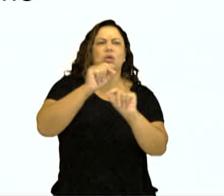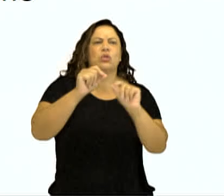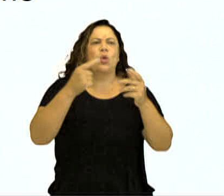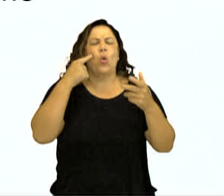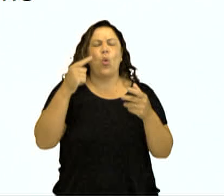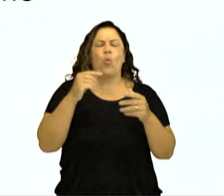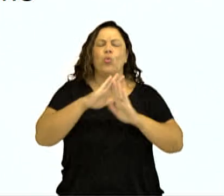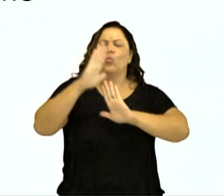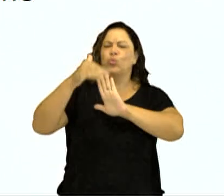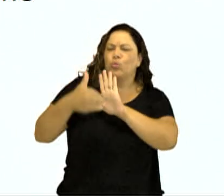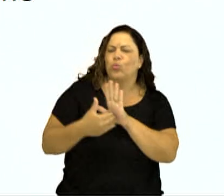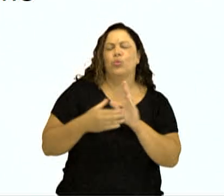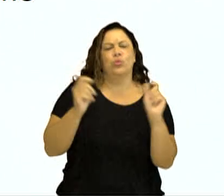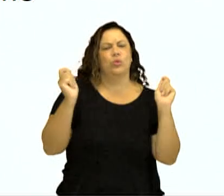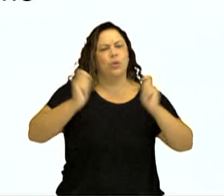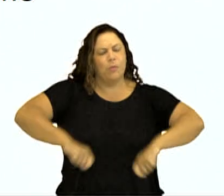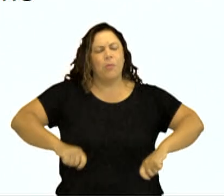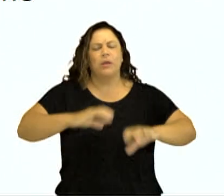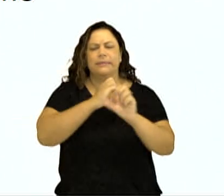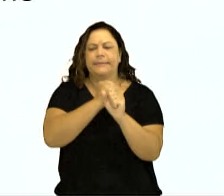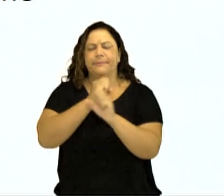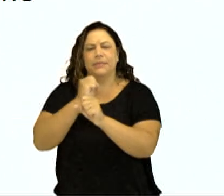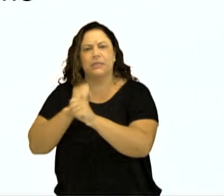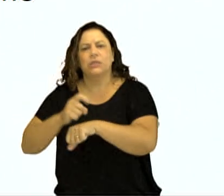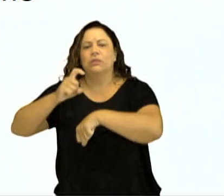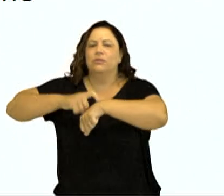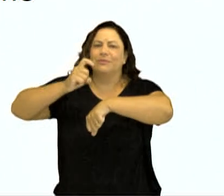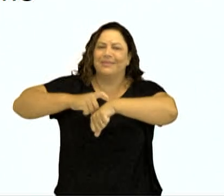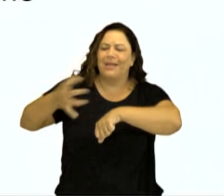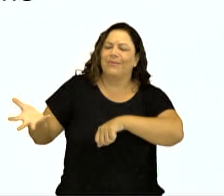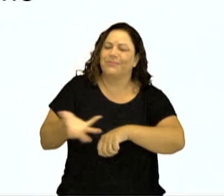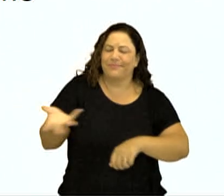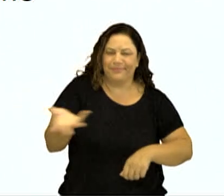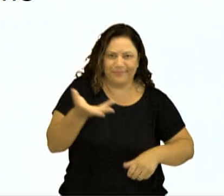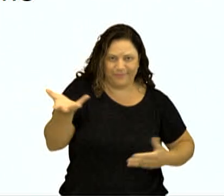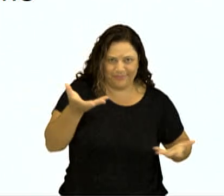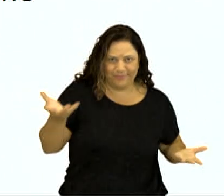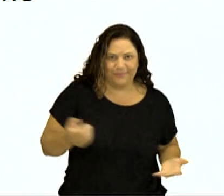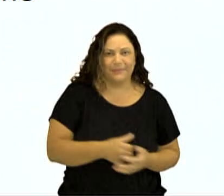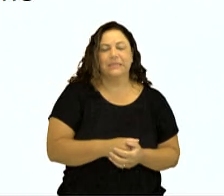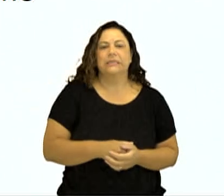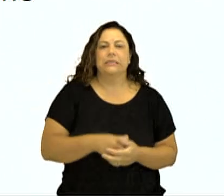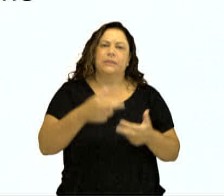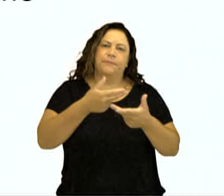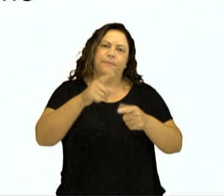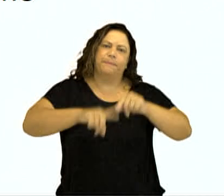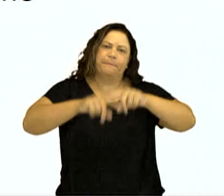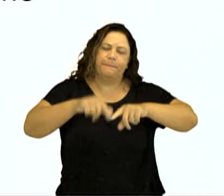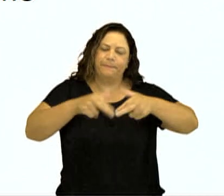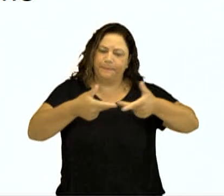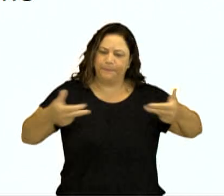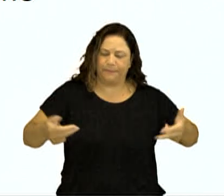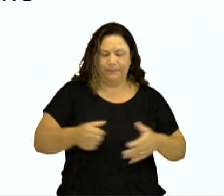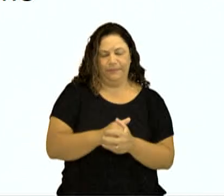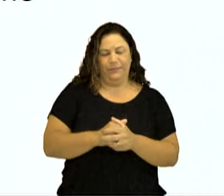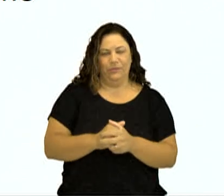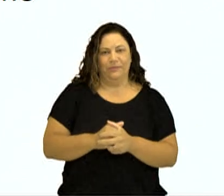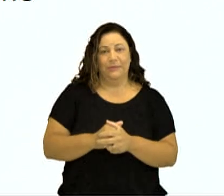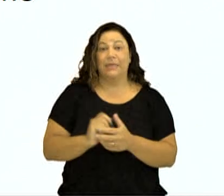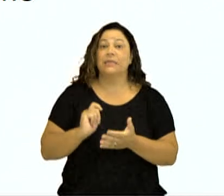medido, contado, o tempo, a velocidade, a quantidade de coisas, né? Preço,